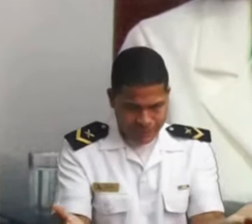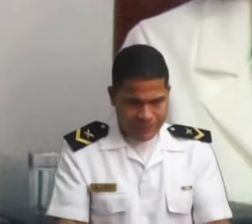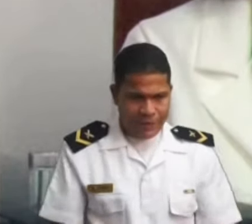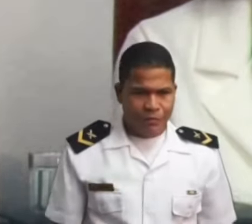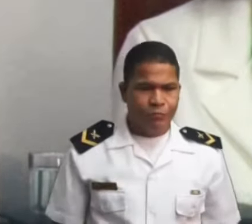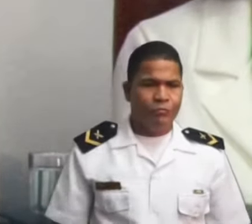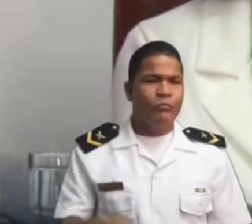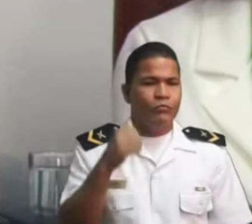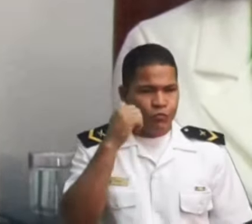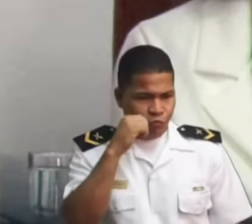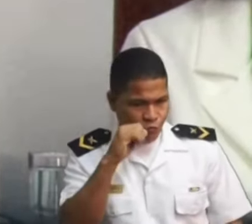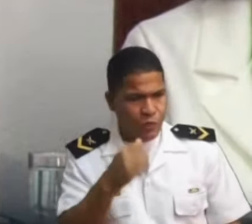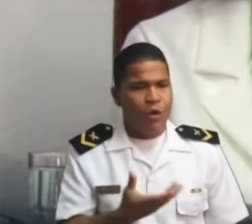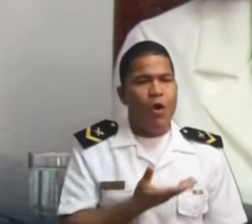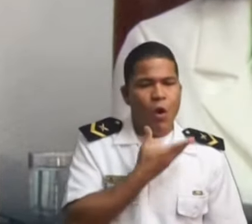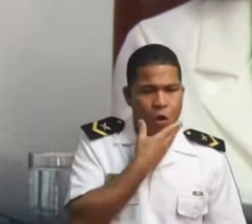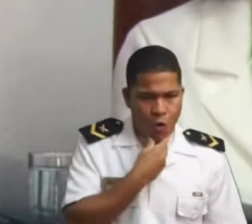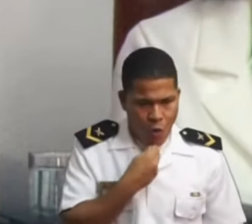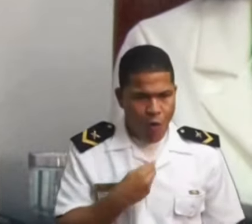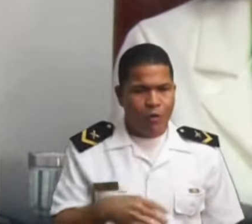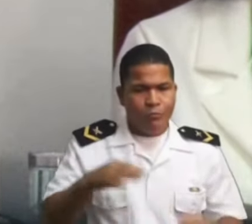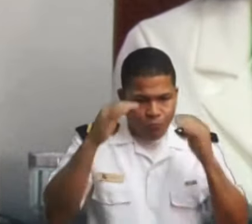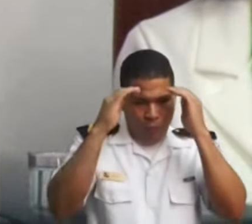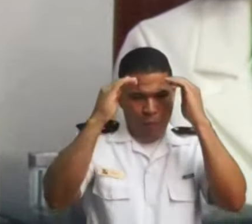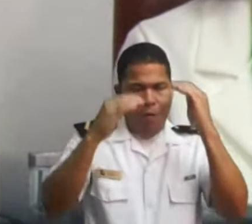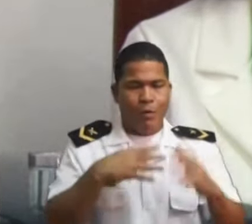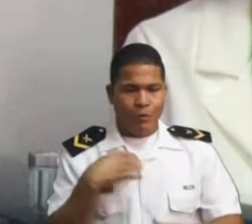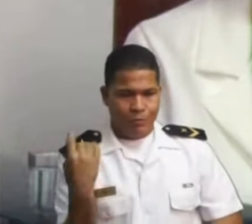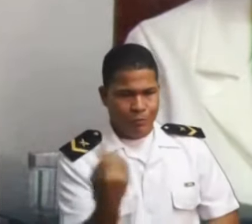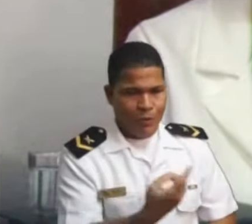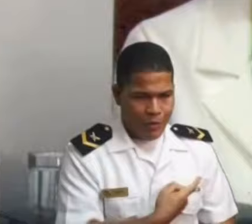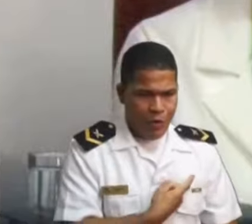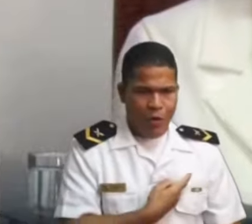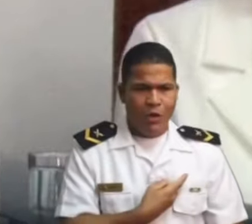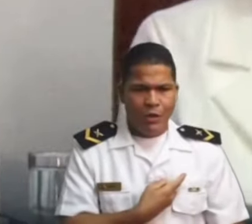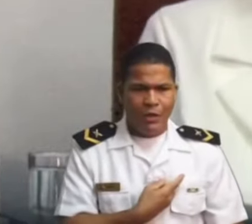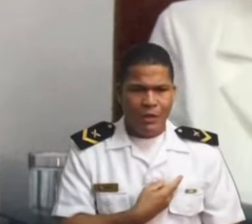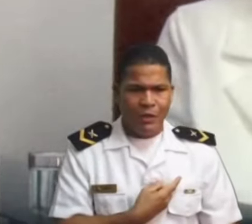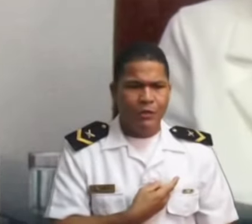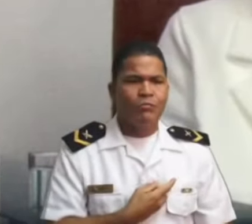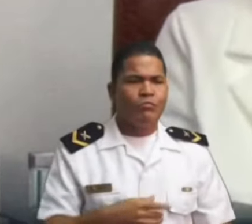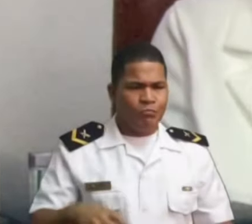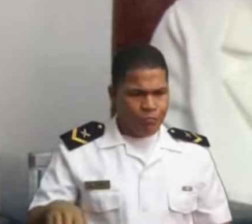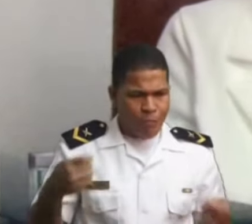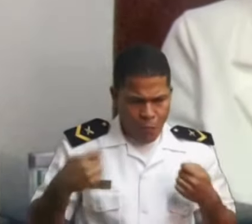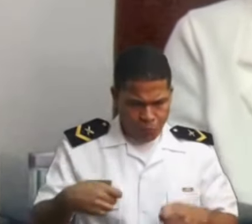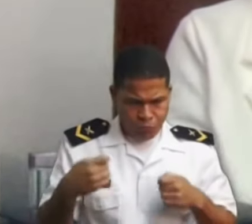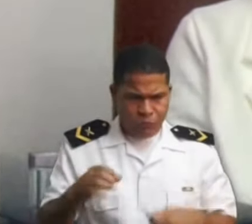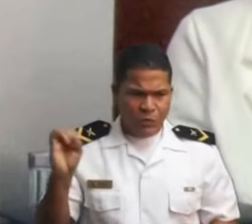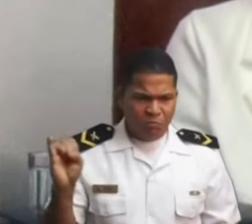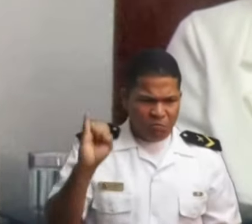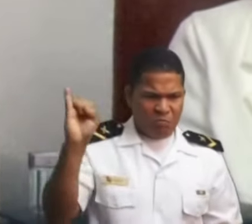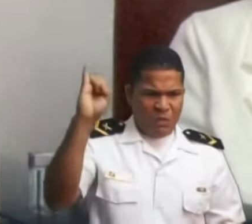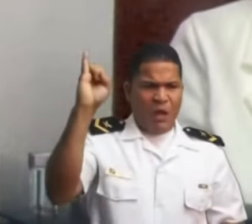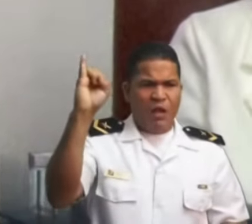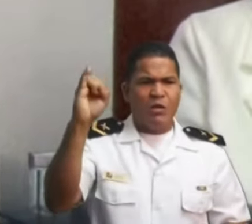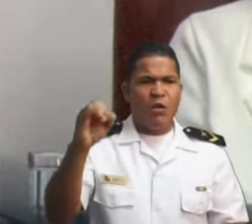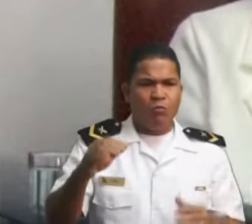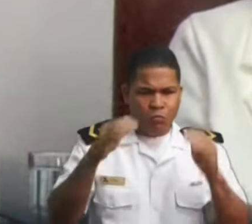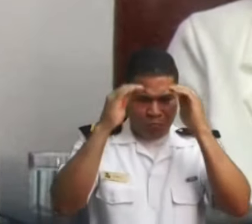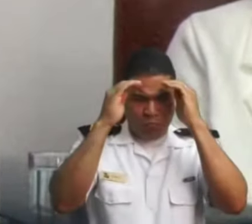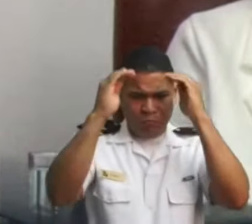senhoras e senhores convidados que nos honram com a sua presença. Aqui faço a questão de nomear